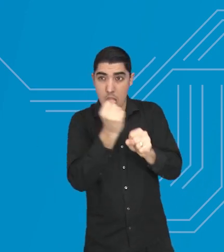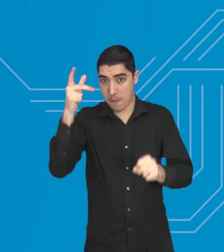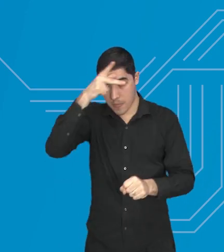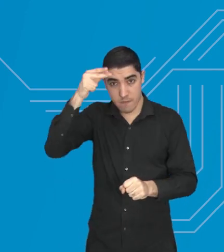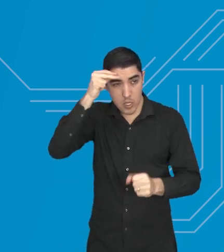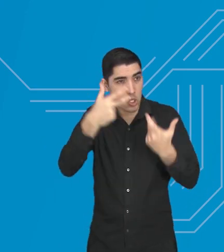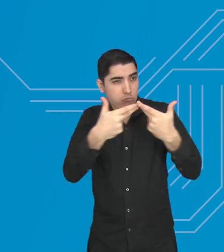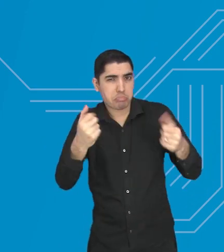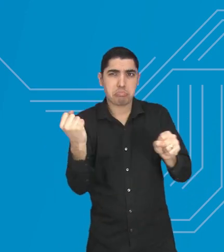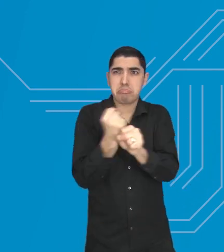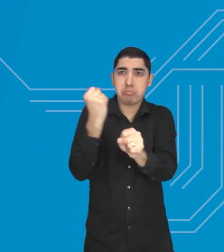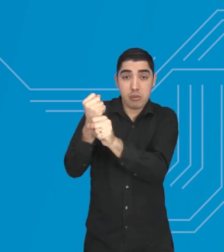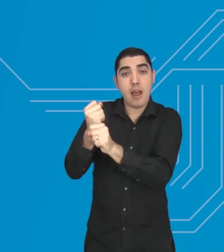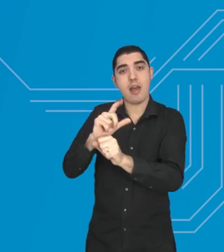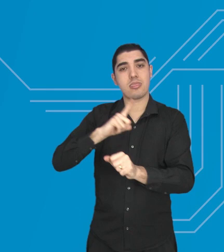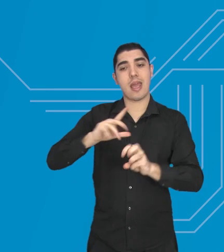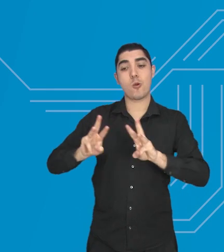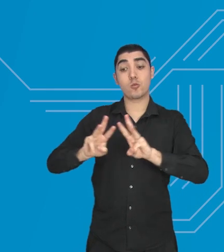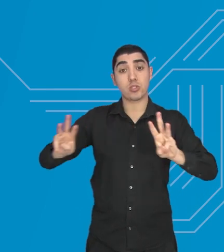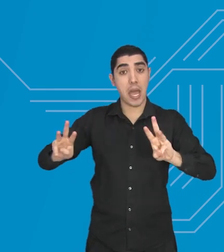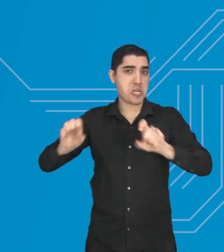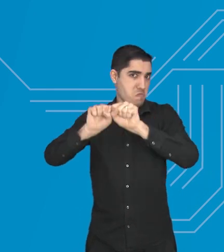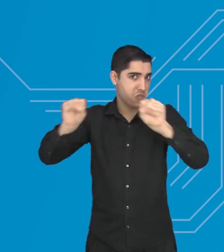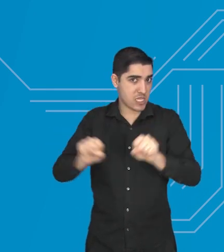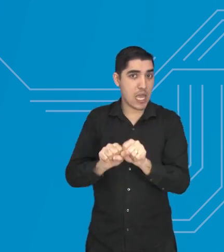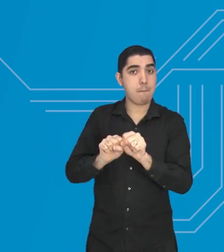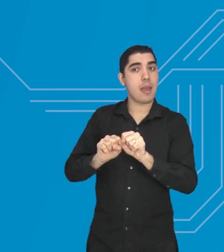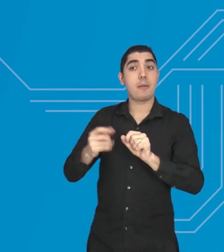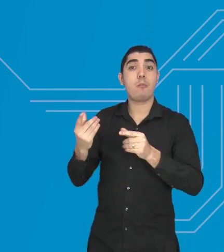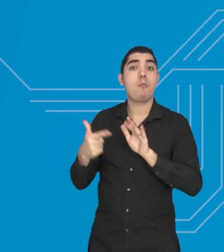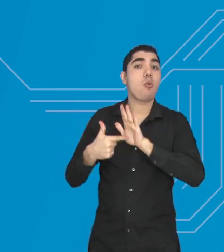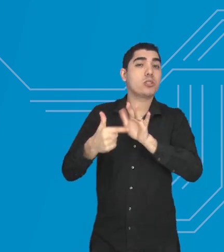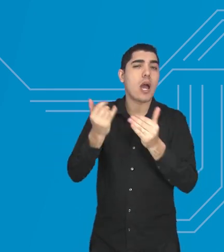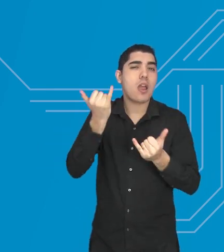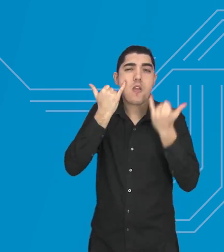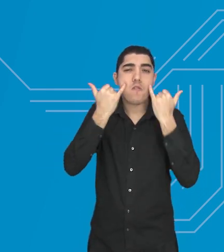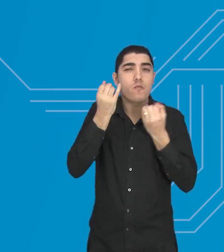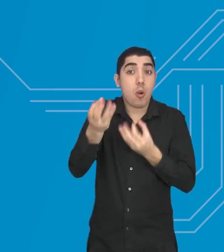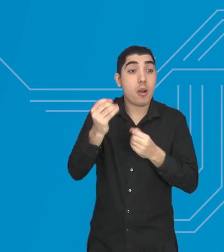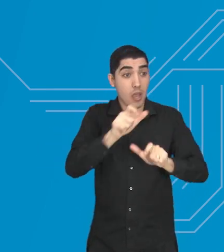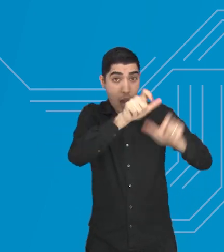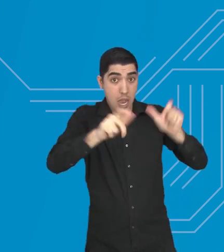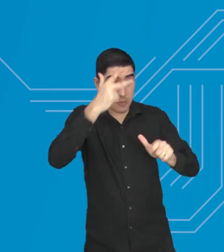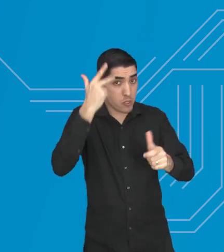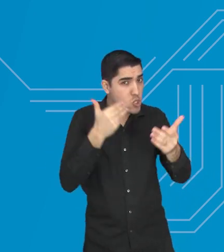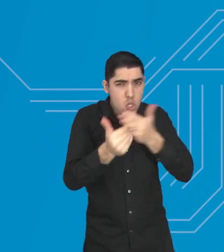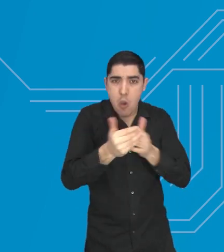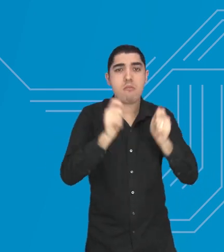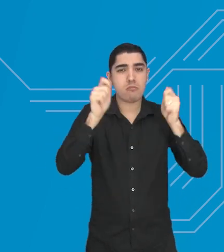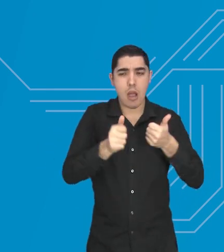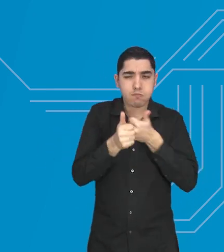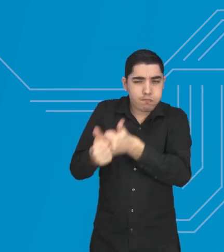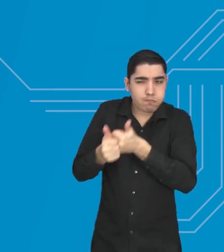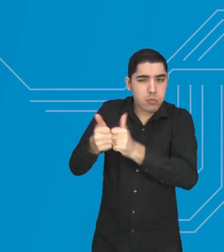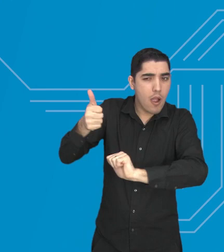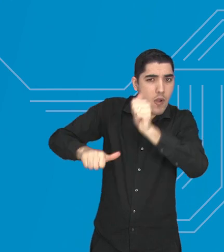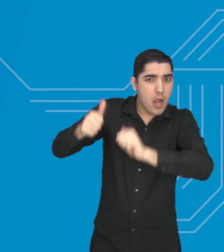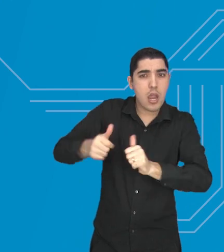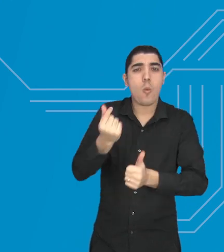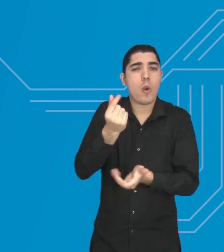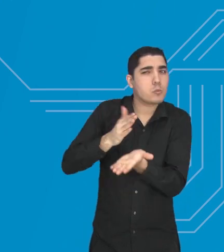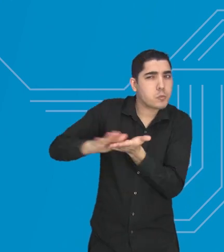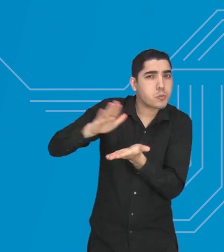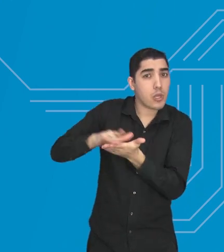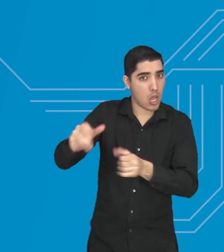obras públicas. A ideia é disponibilizar informações aos moradores para que a população também exerça o direito